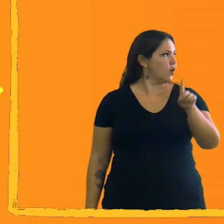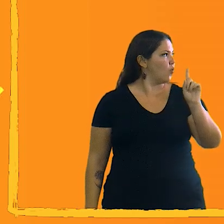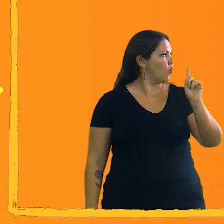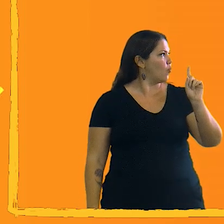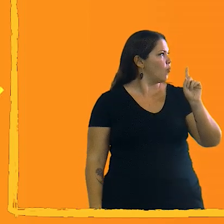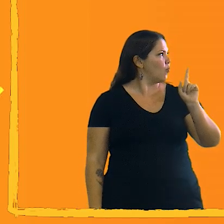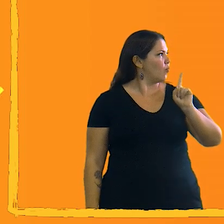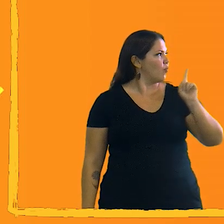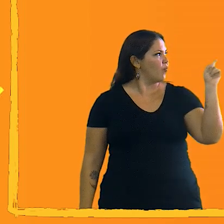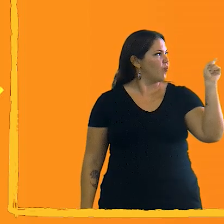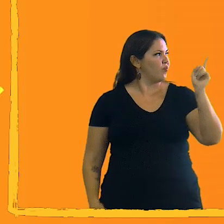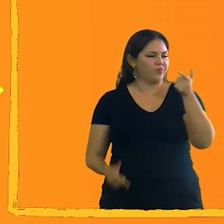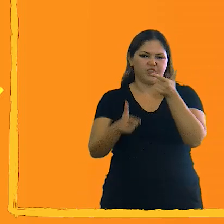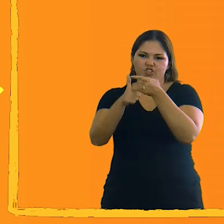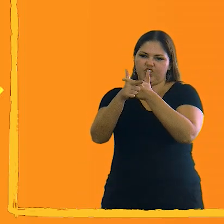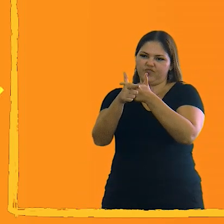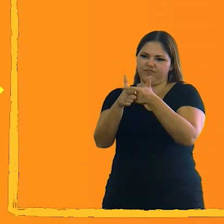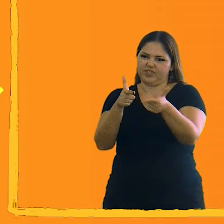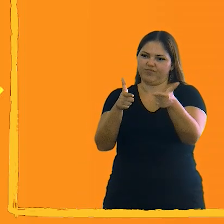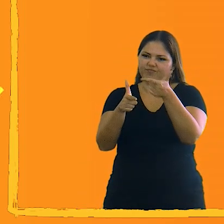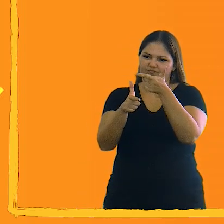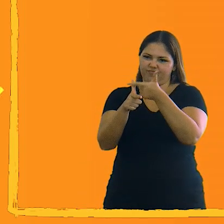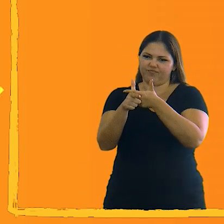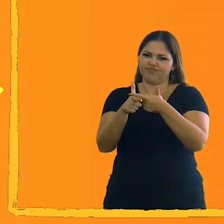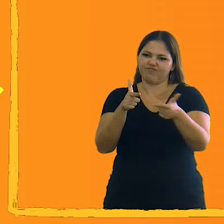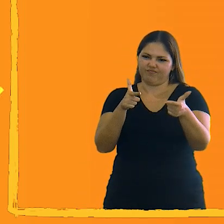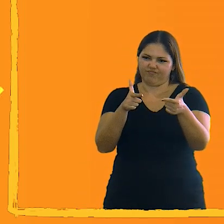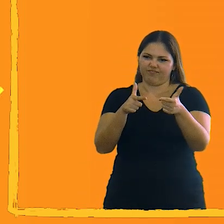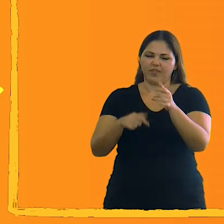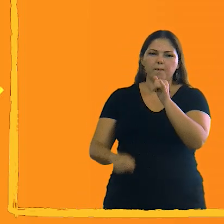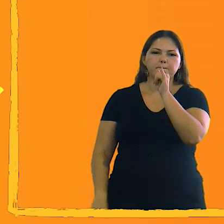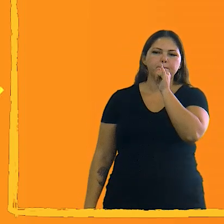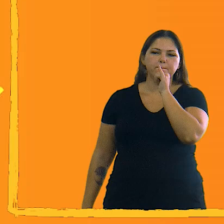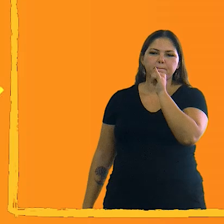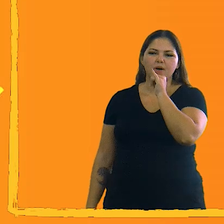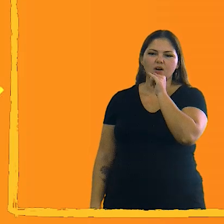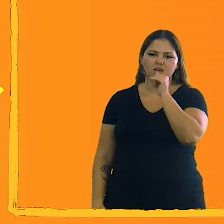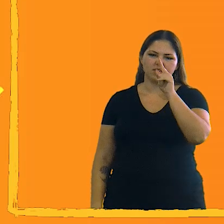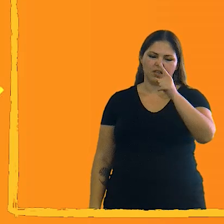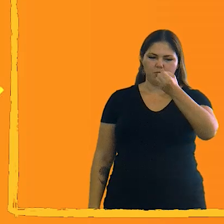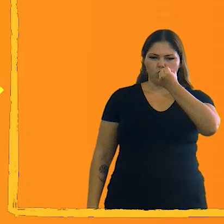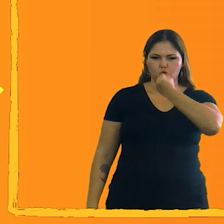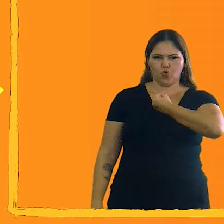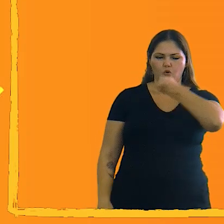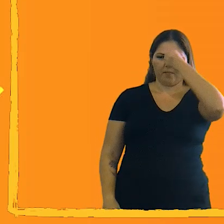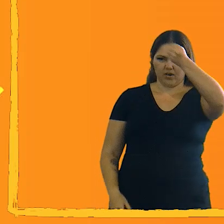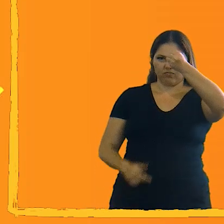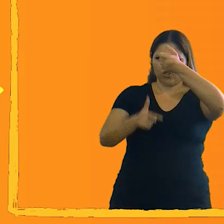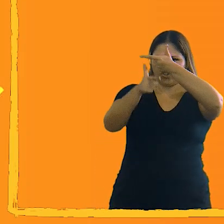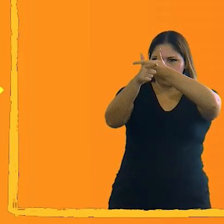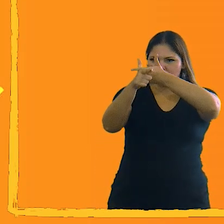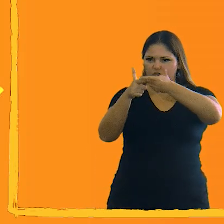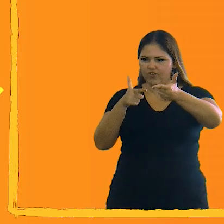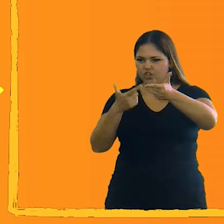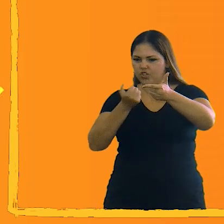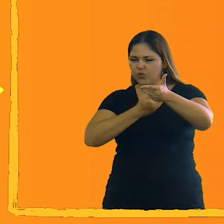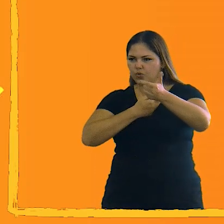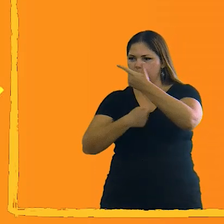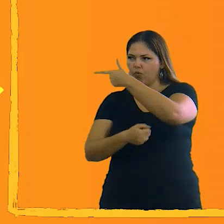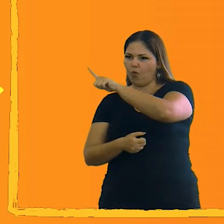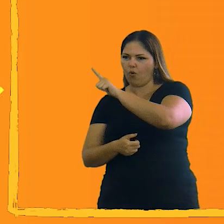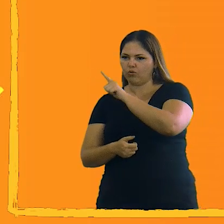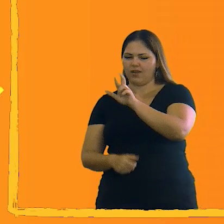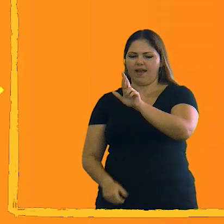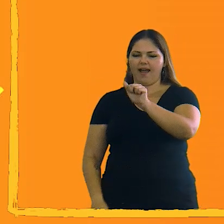em entre dois números quando você divide dois números Você tá trabalhando com uma